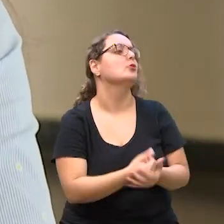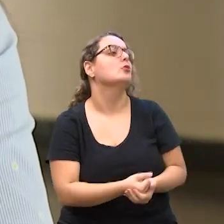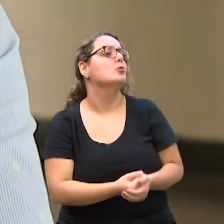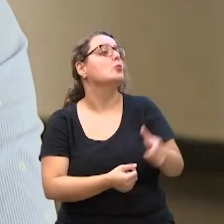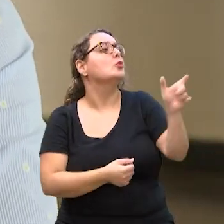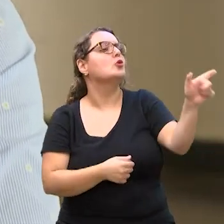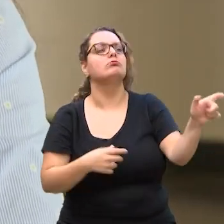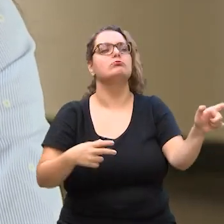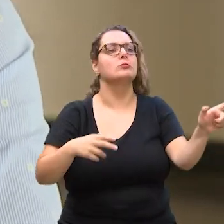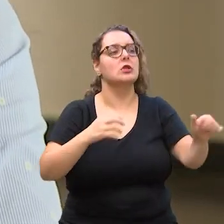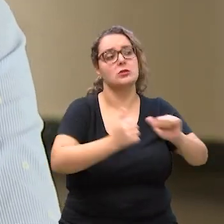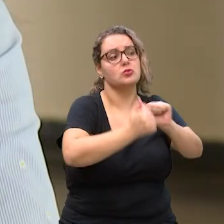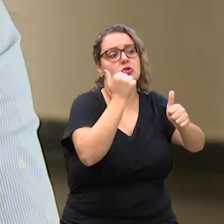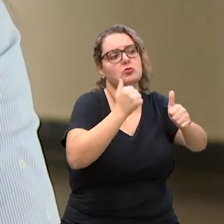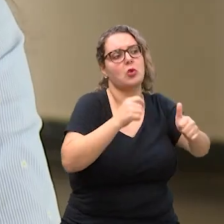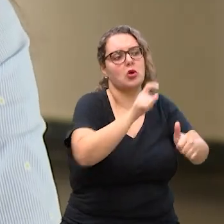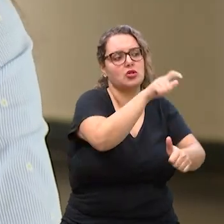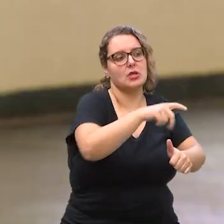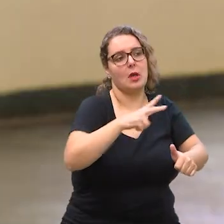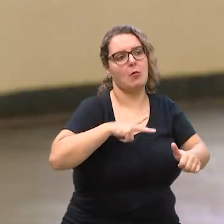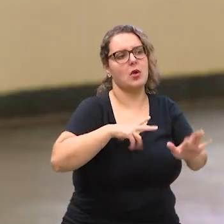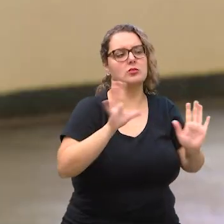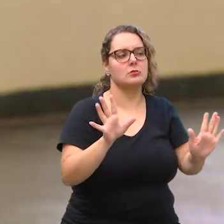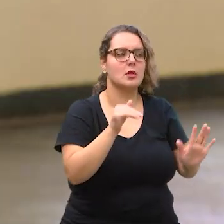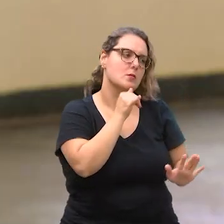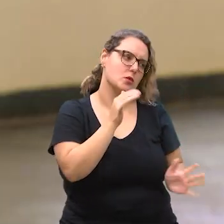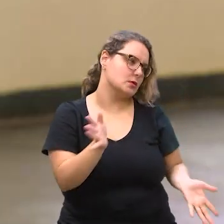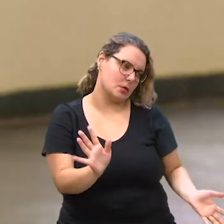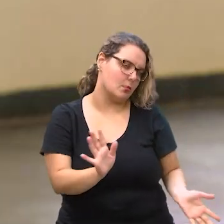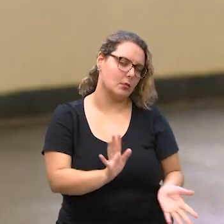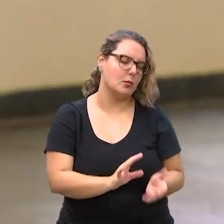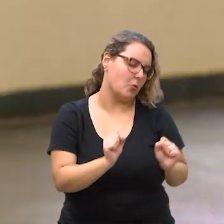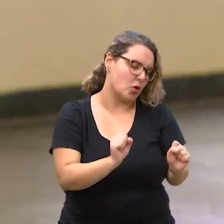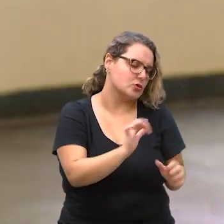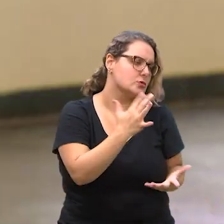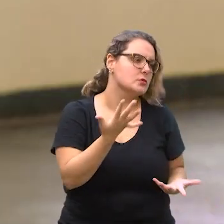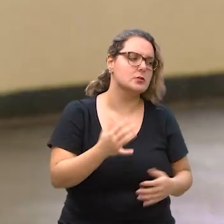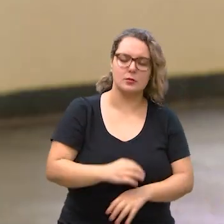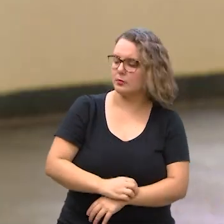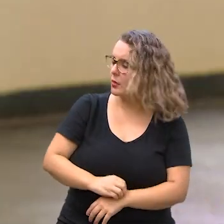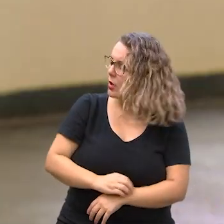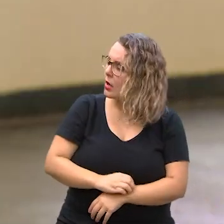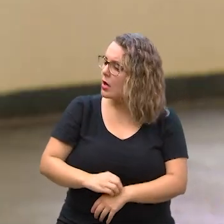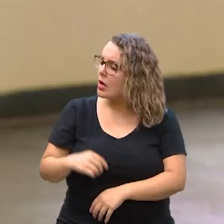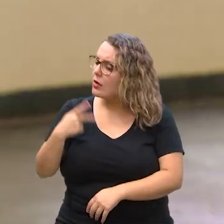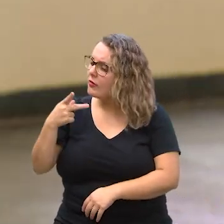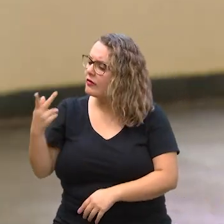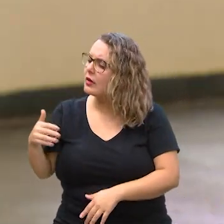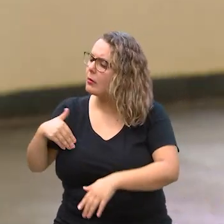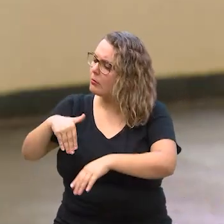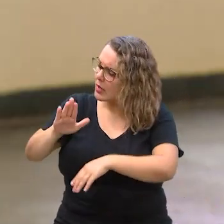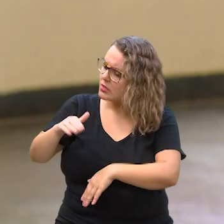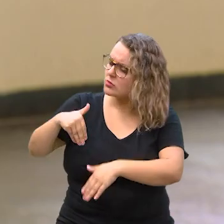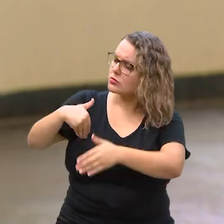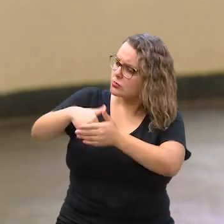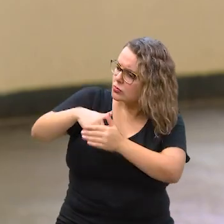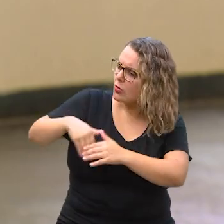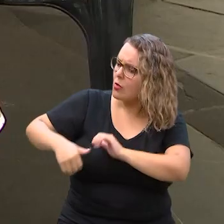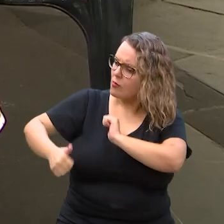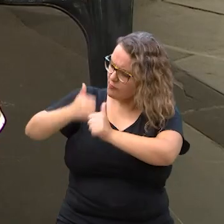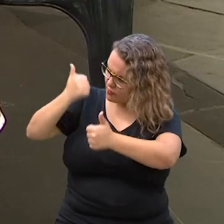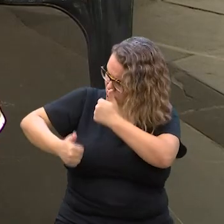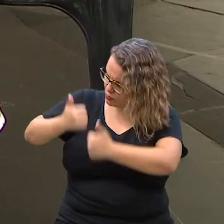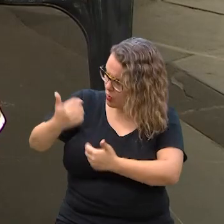lá na hora da competição, por exemplo. Gabriela, eu vou pegar o exemplo do futebol, porque é o esporte mais popular, está enraizado na nossa